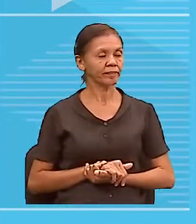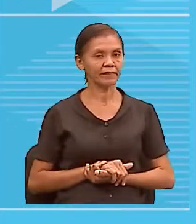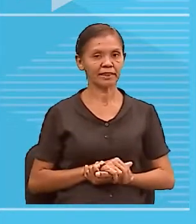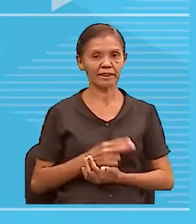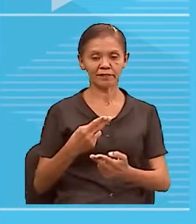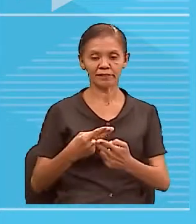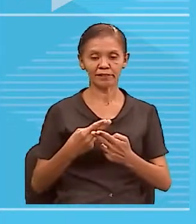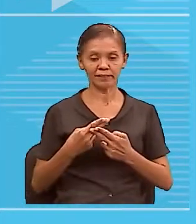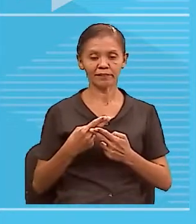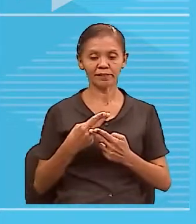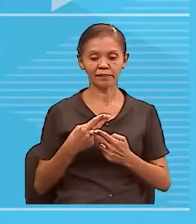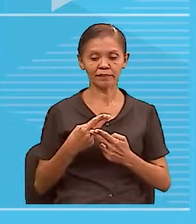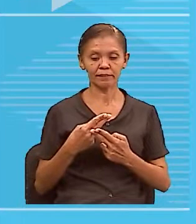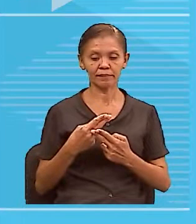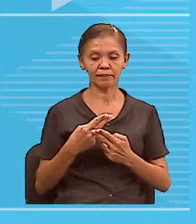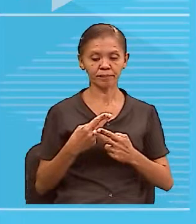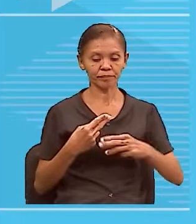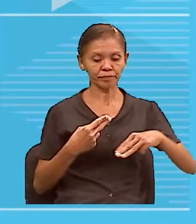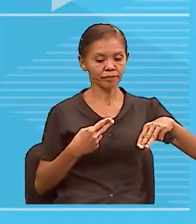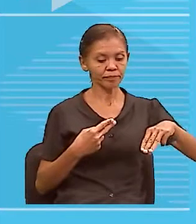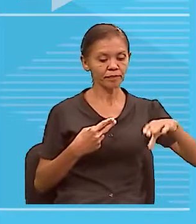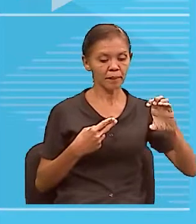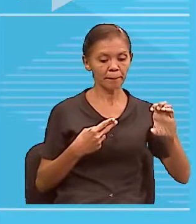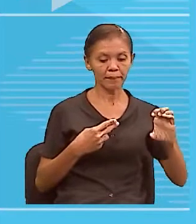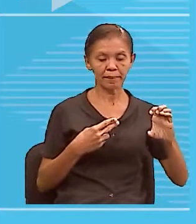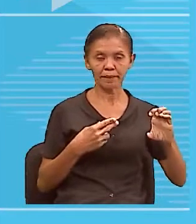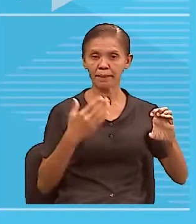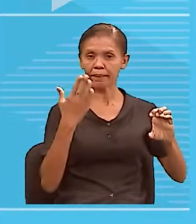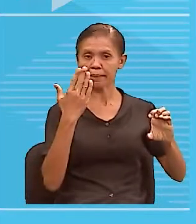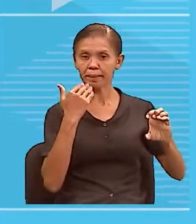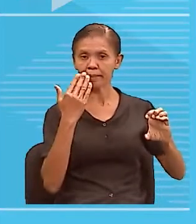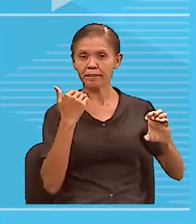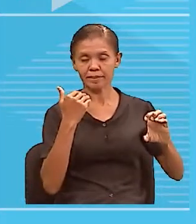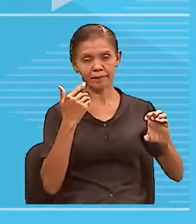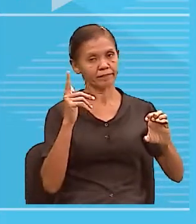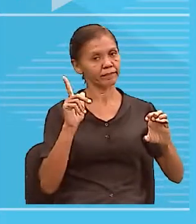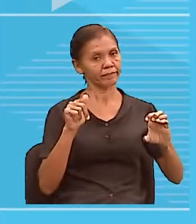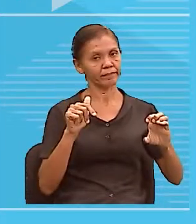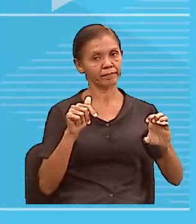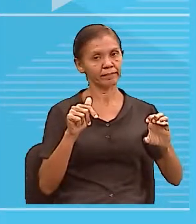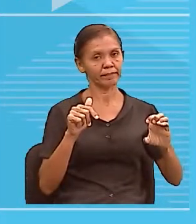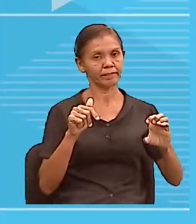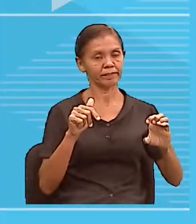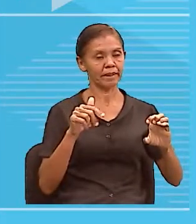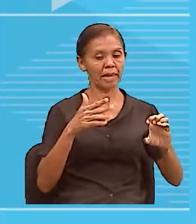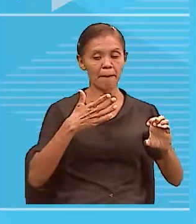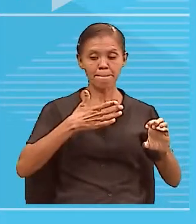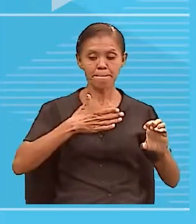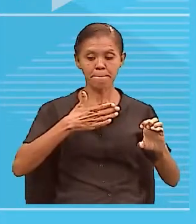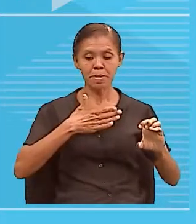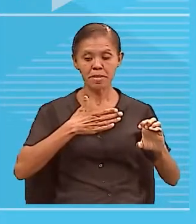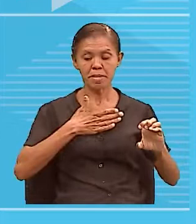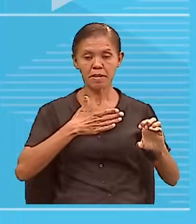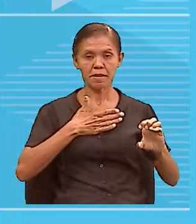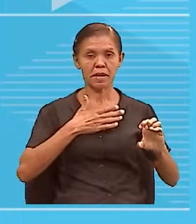me come na que é minha fui eu né então tem essa característica na